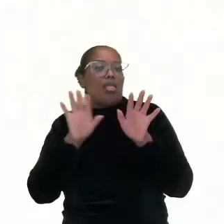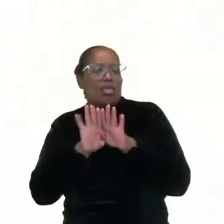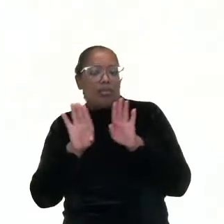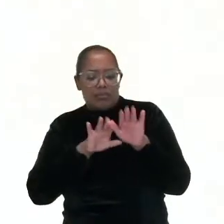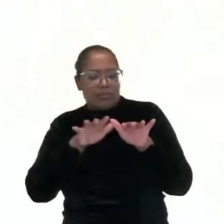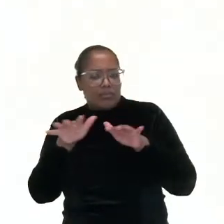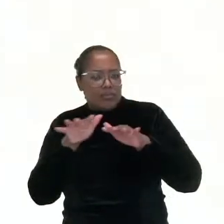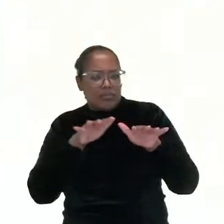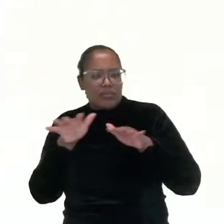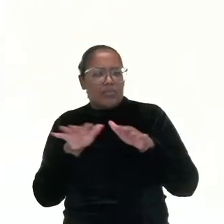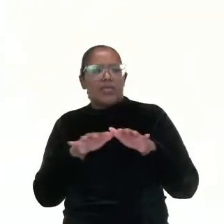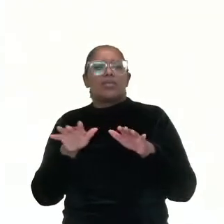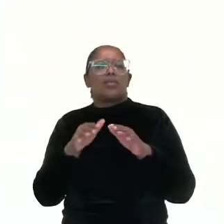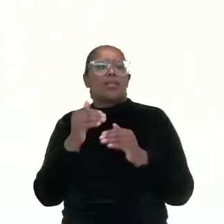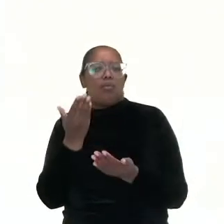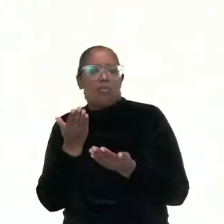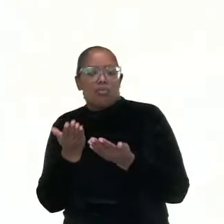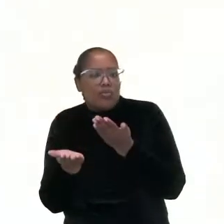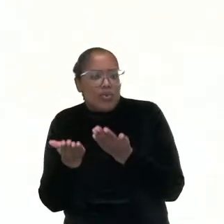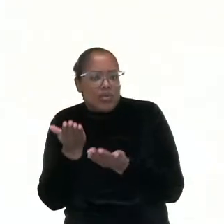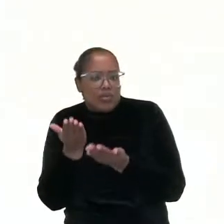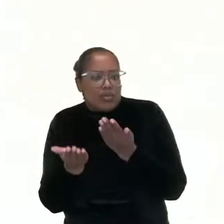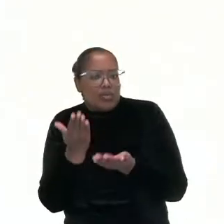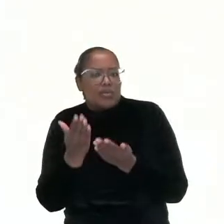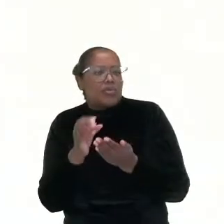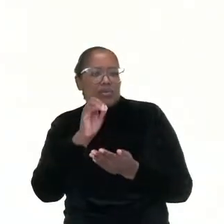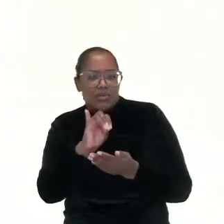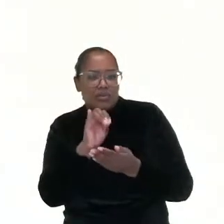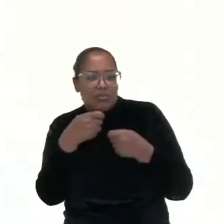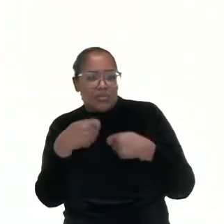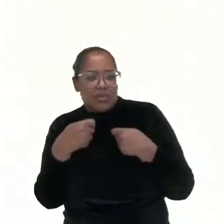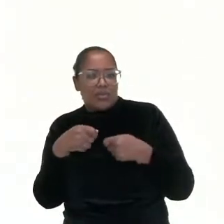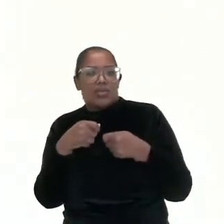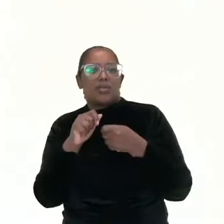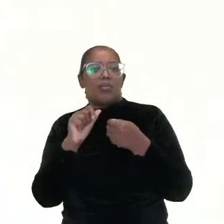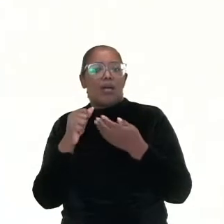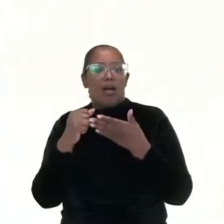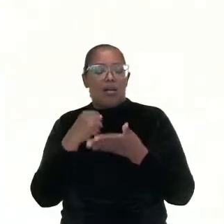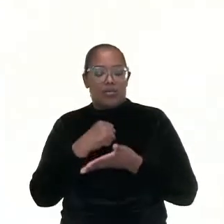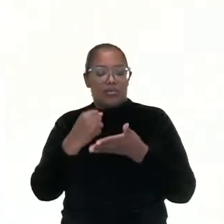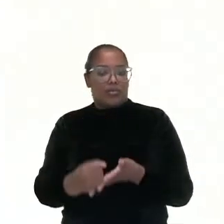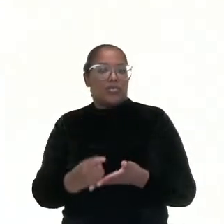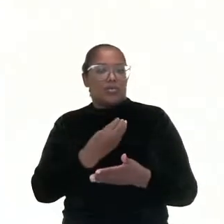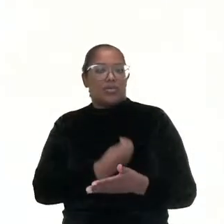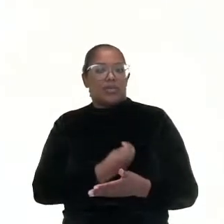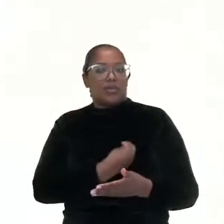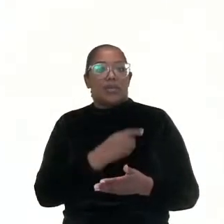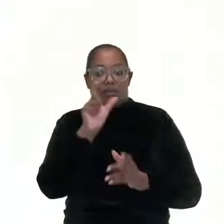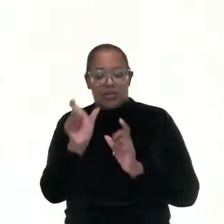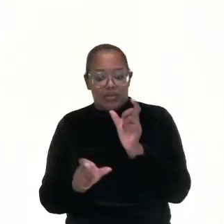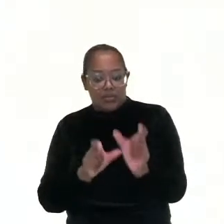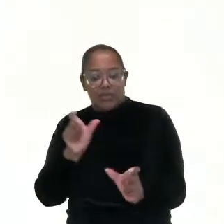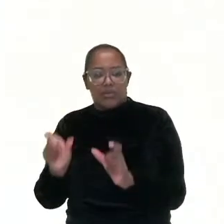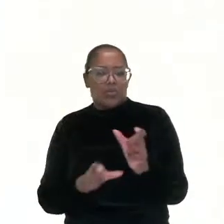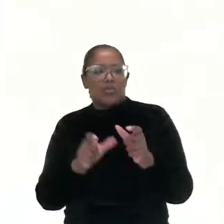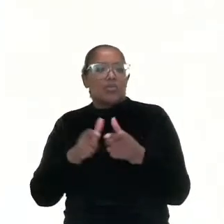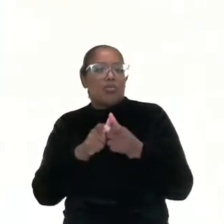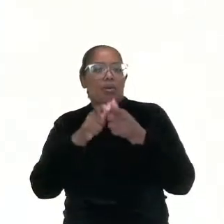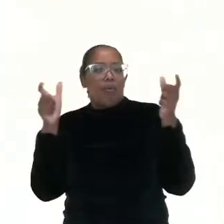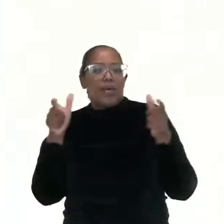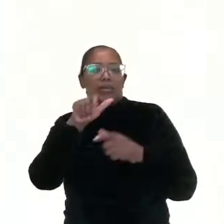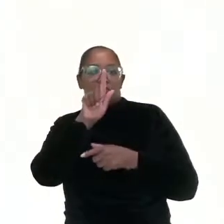carbono. Então, a origem do carbono no planeta está relacionada ao ciclo biogeoquímico do carbono, pois por meio dele percebemos o trajeto